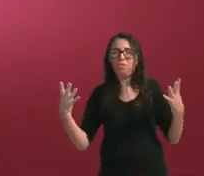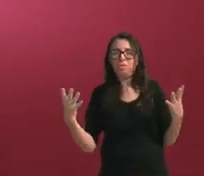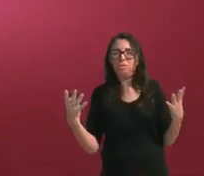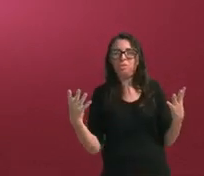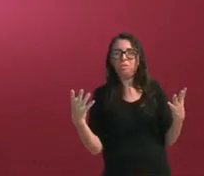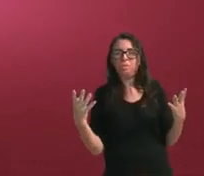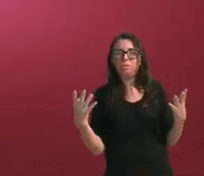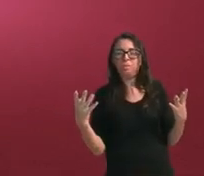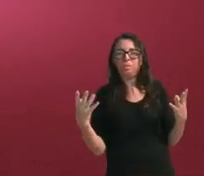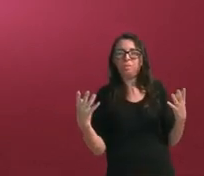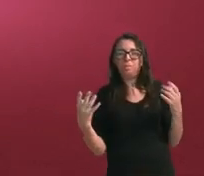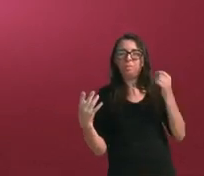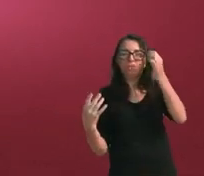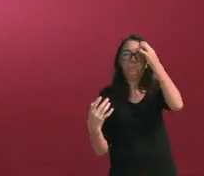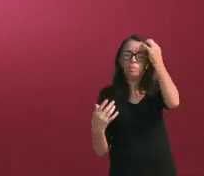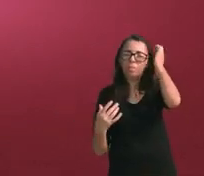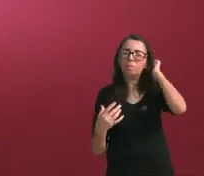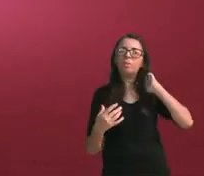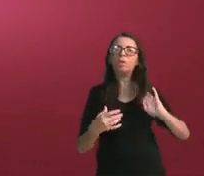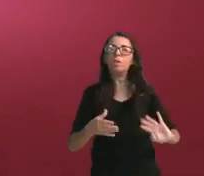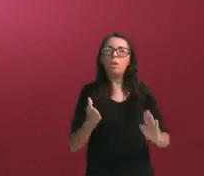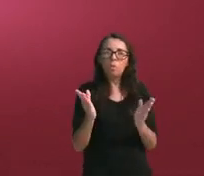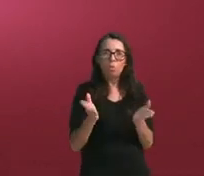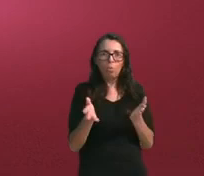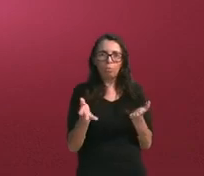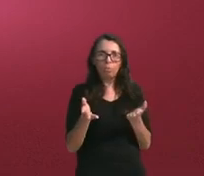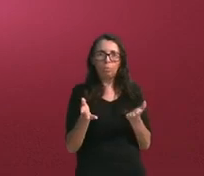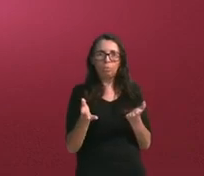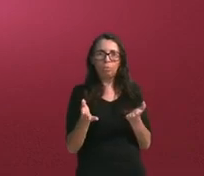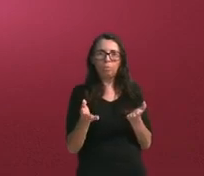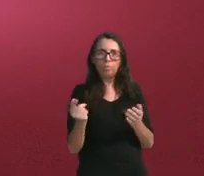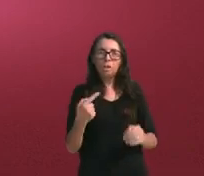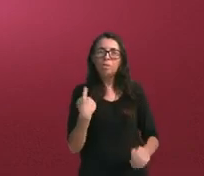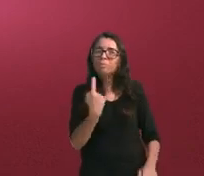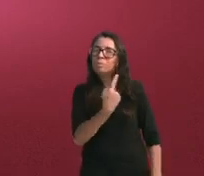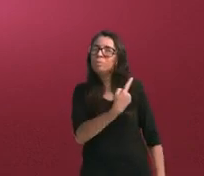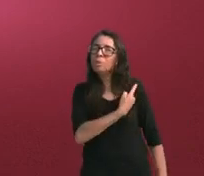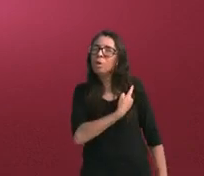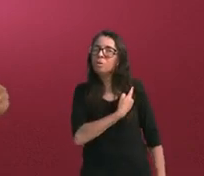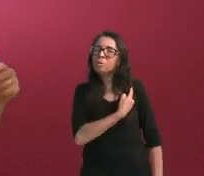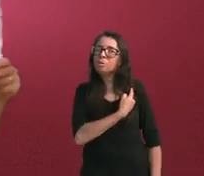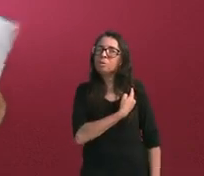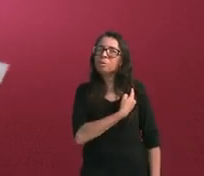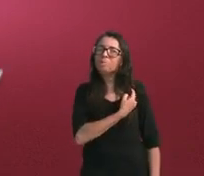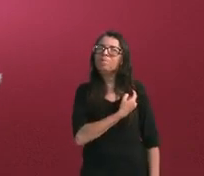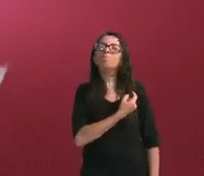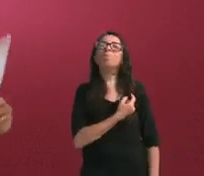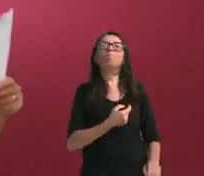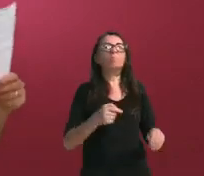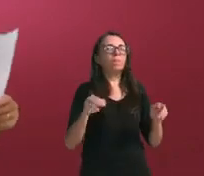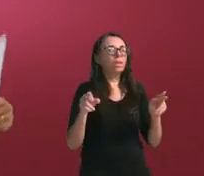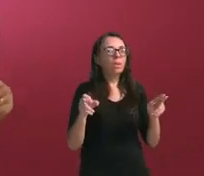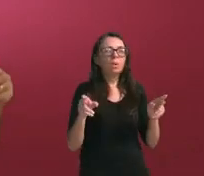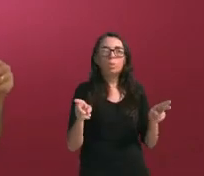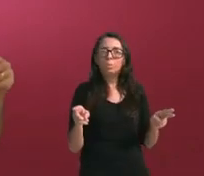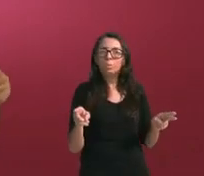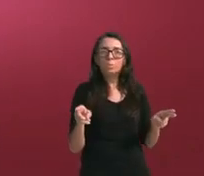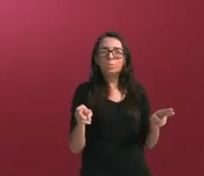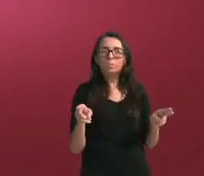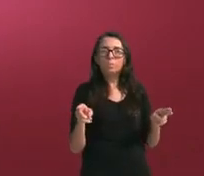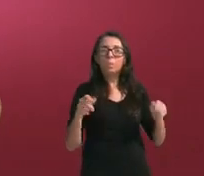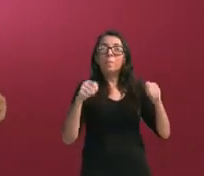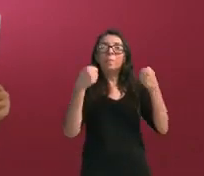né? Se nós cumprirmos a vontade do nosso Deus, aí Deus começa